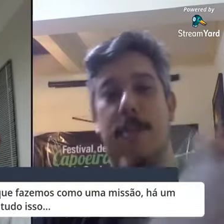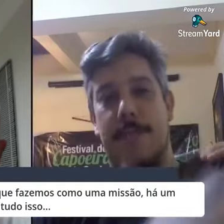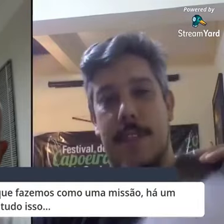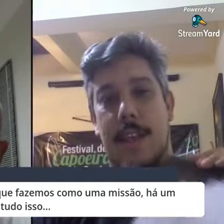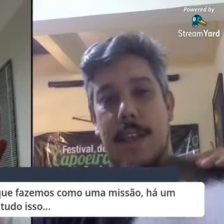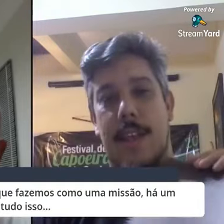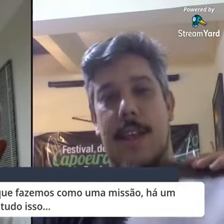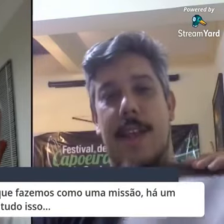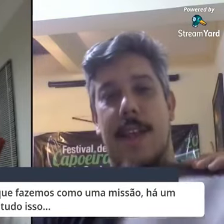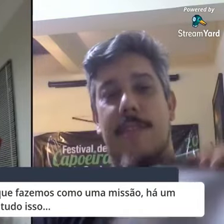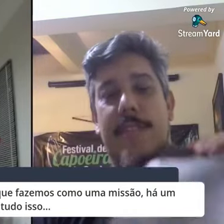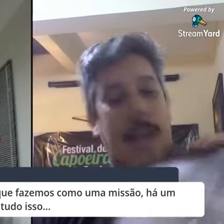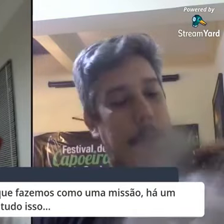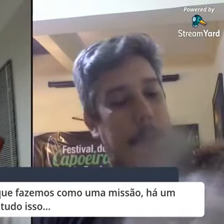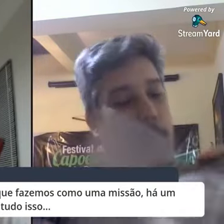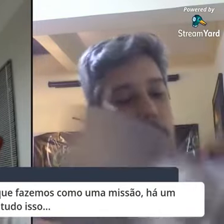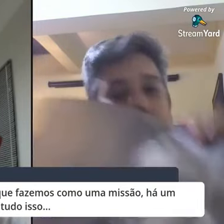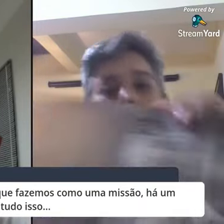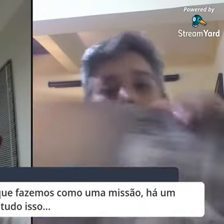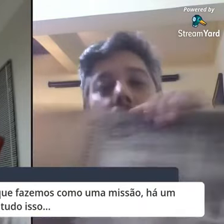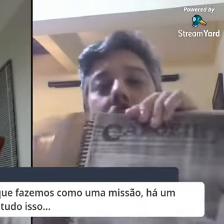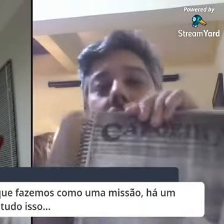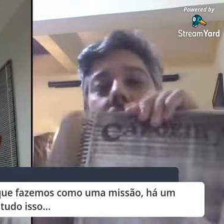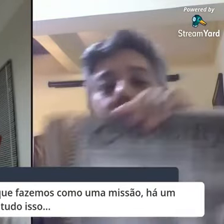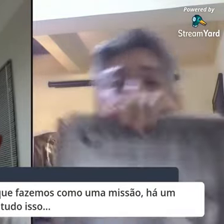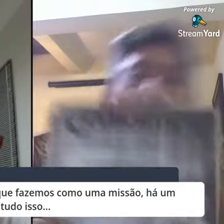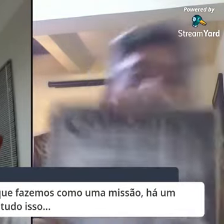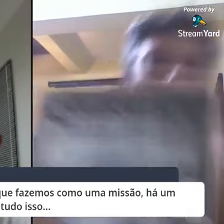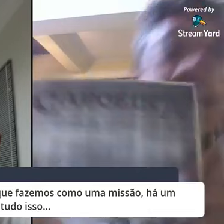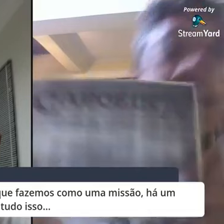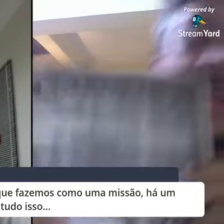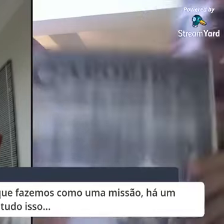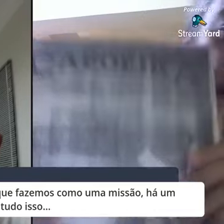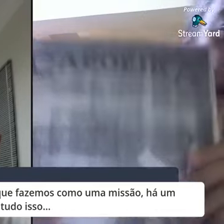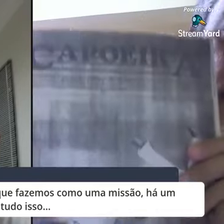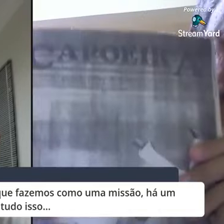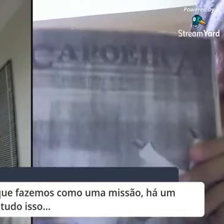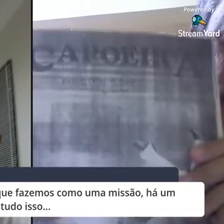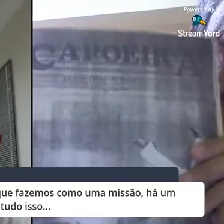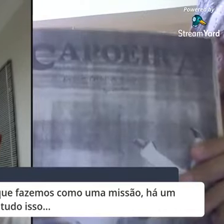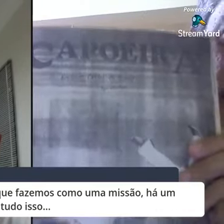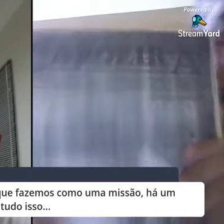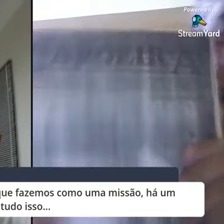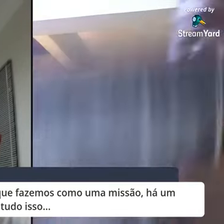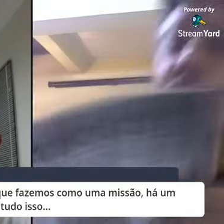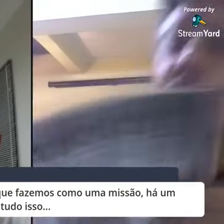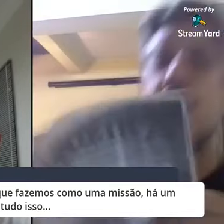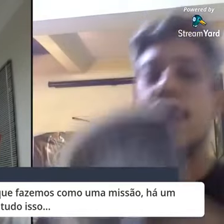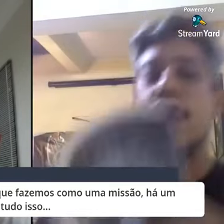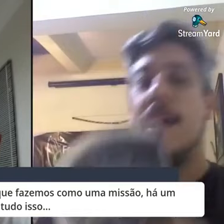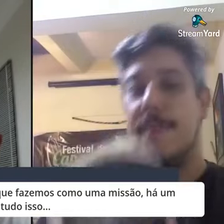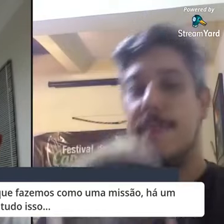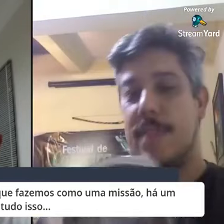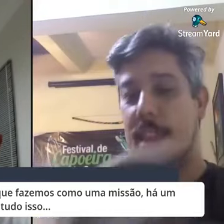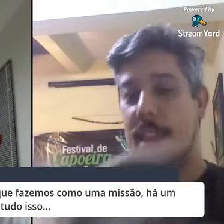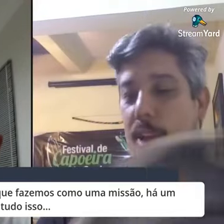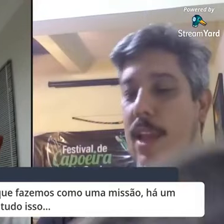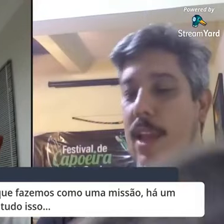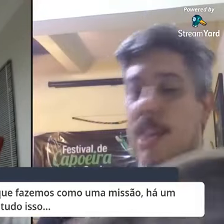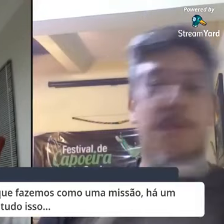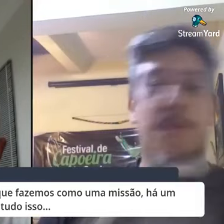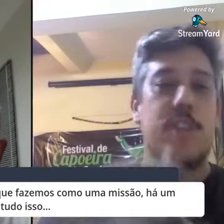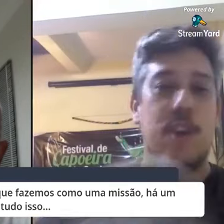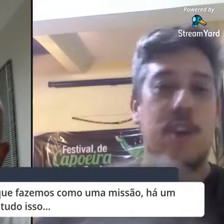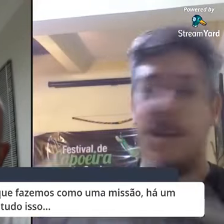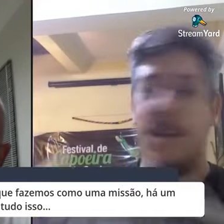tenho, revista Capoeira, da década de 80, e que um dia eu li